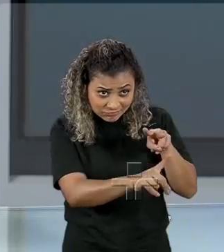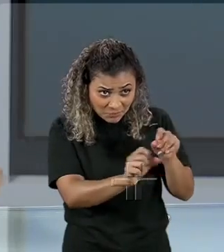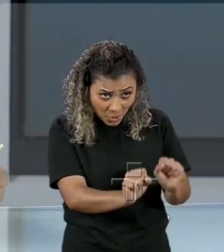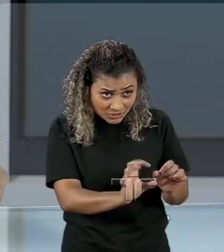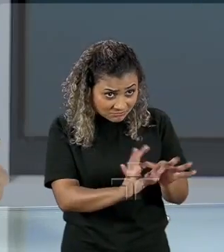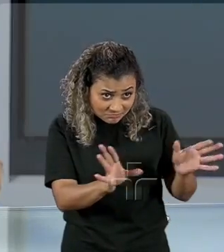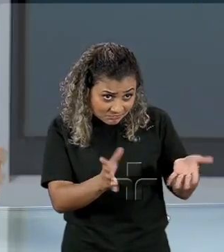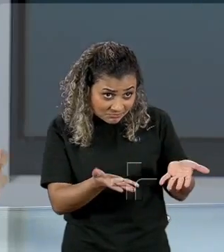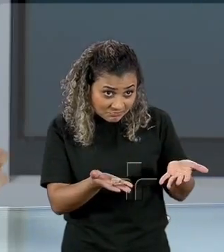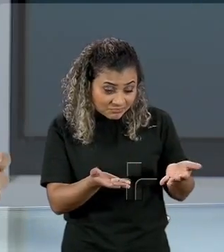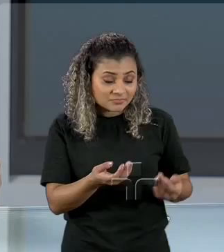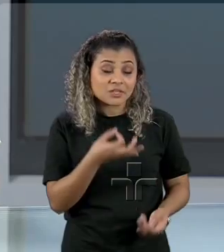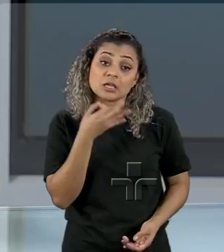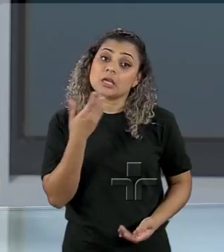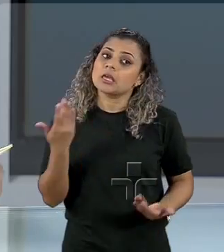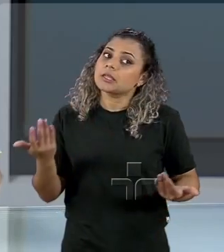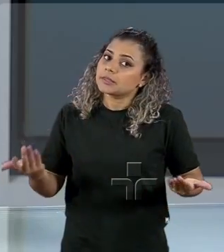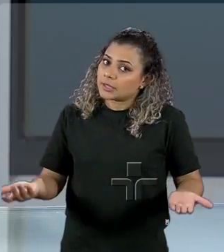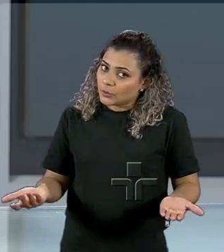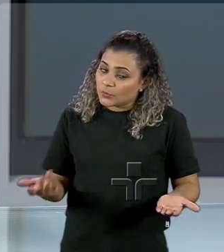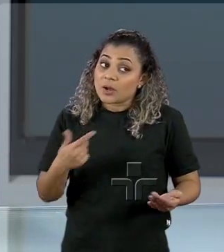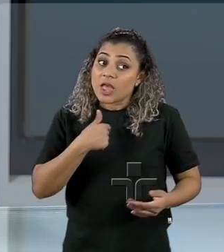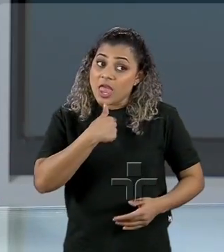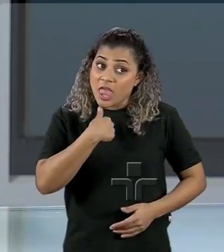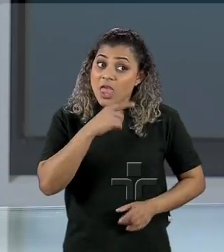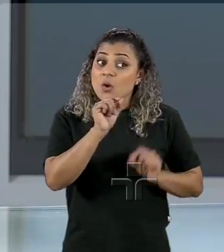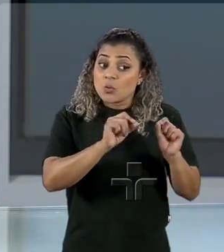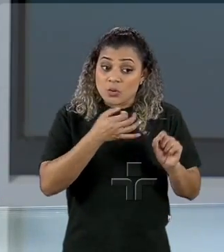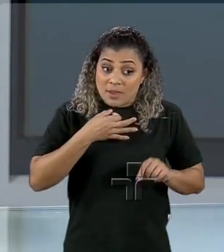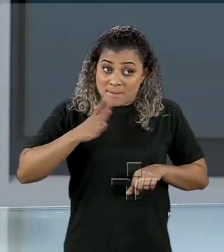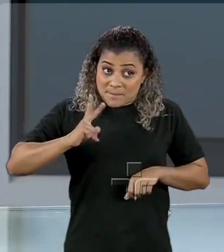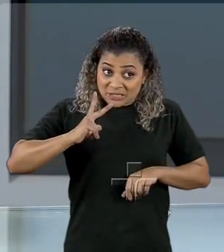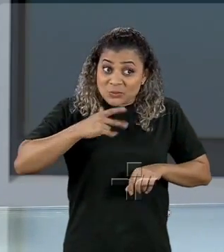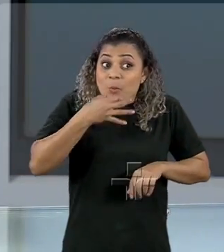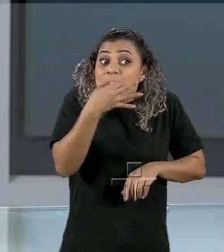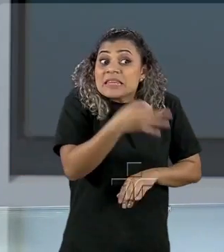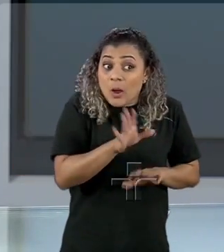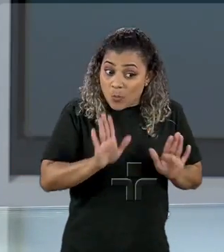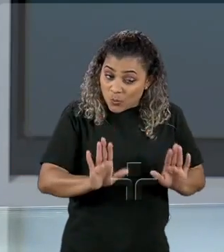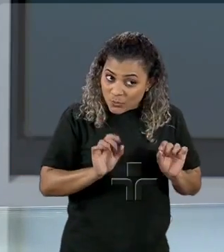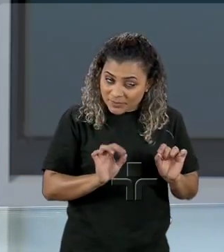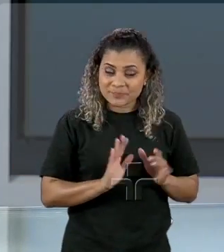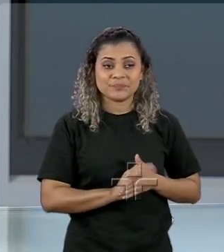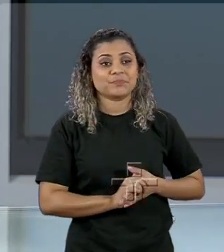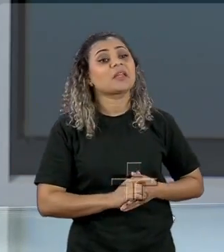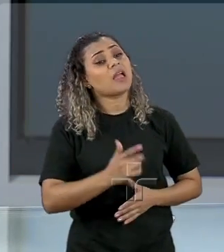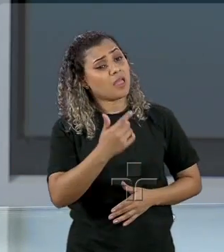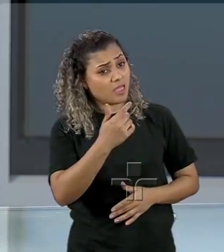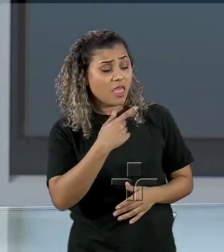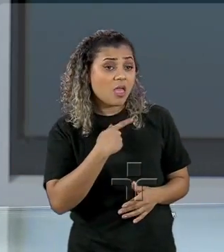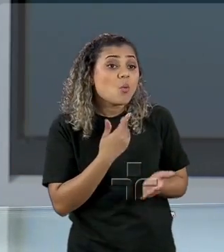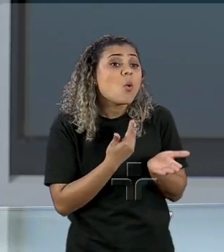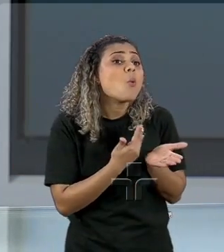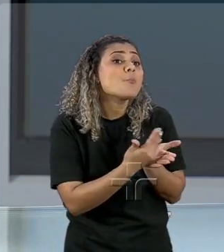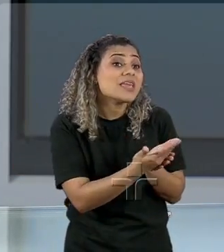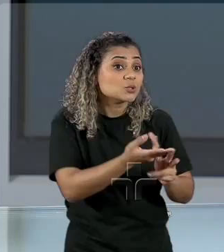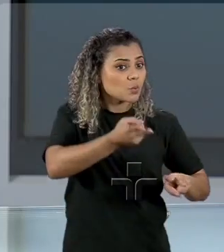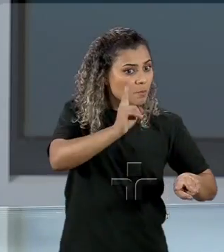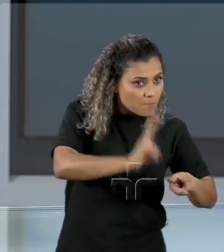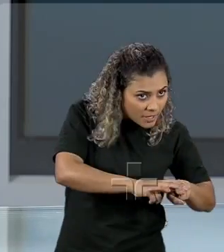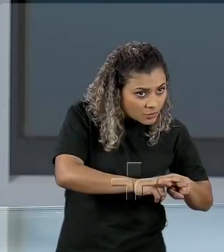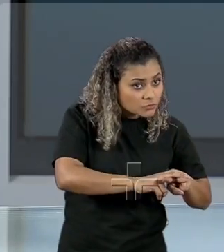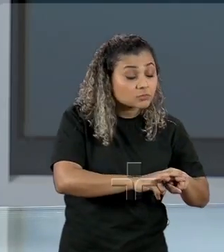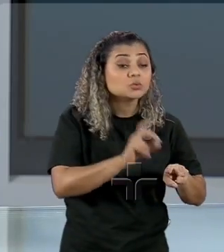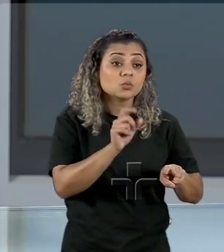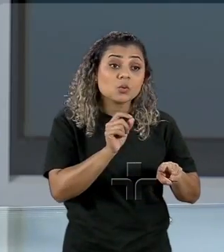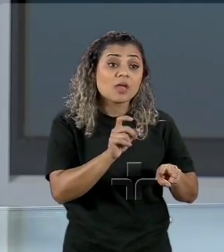de vista, veja bem como eu me coloco, eu pessoalmente entendo que início de execução da pena se dá